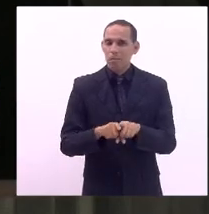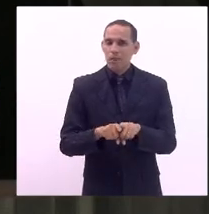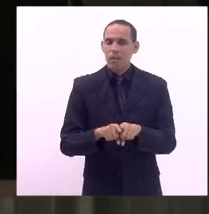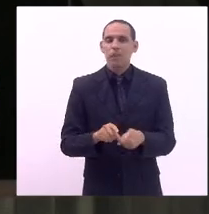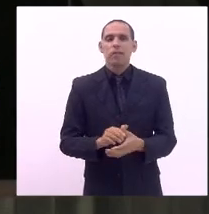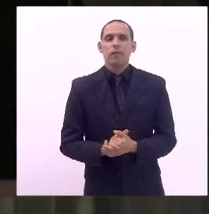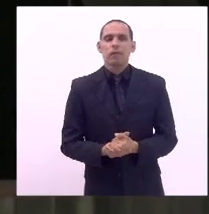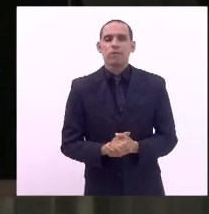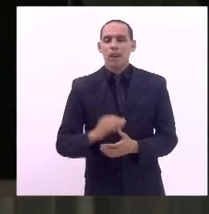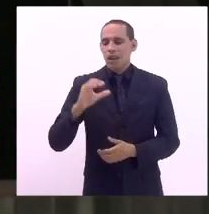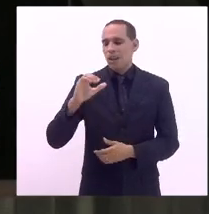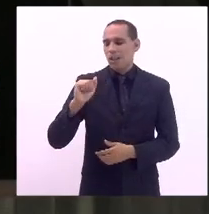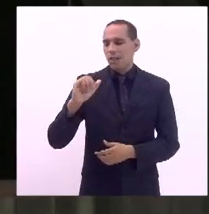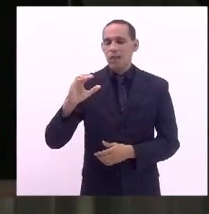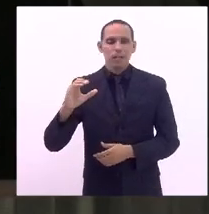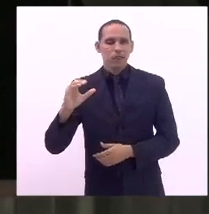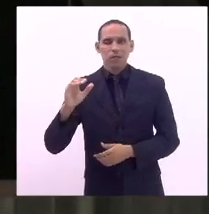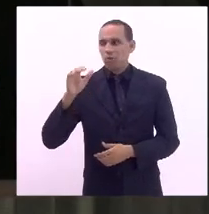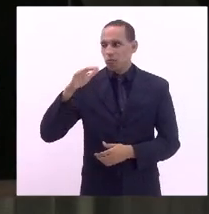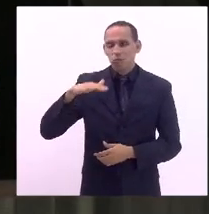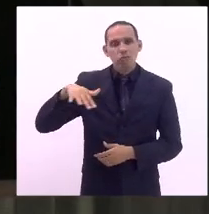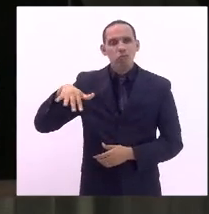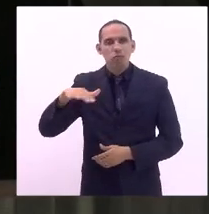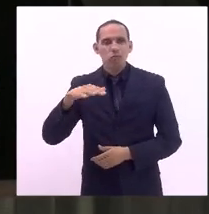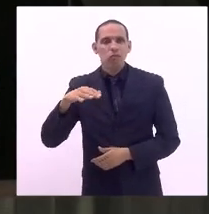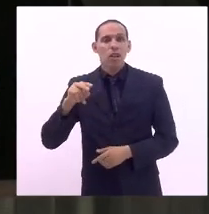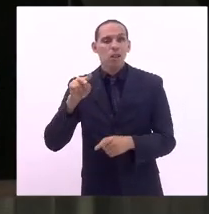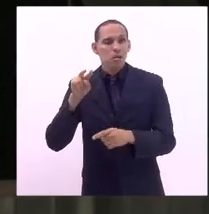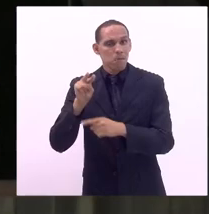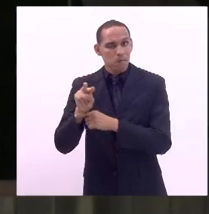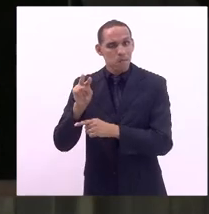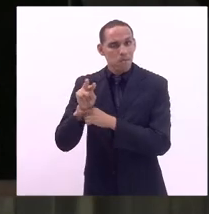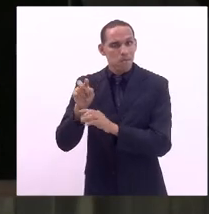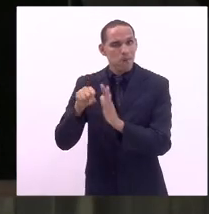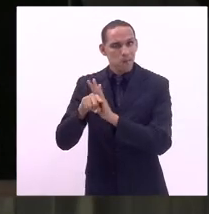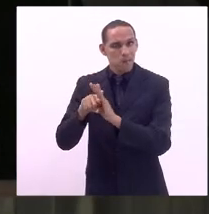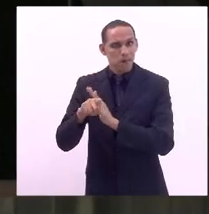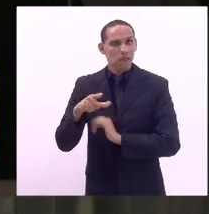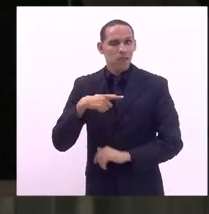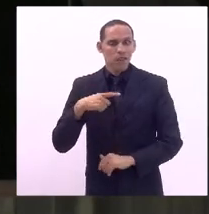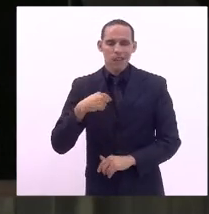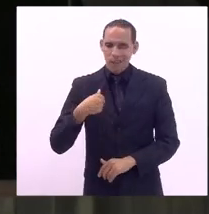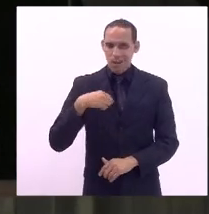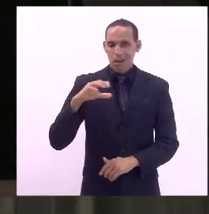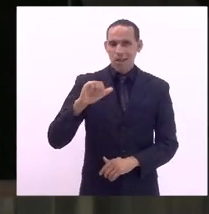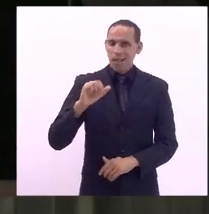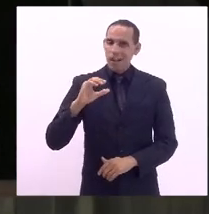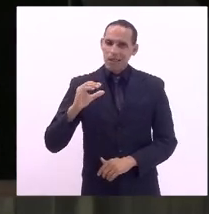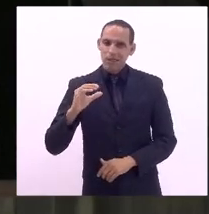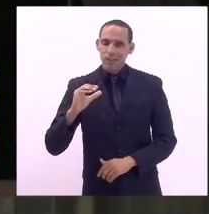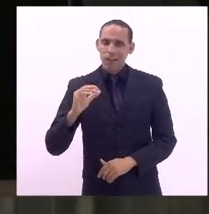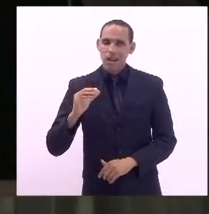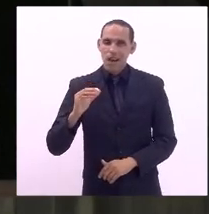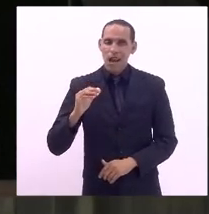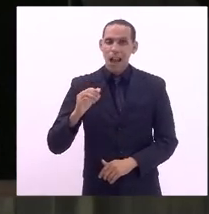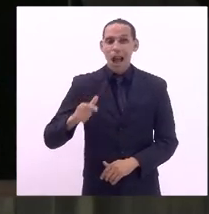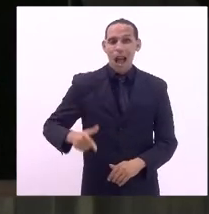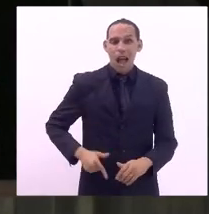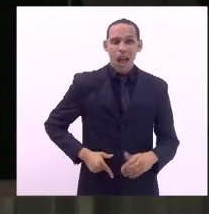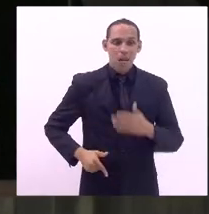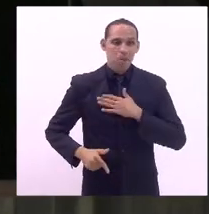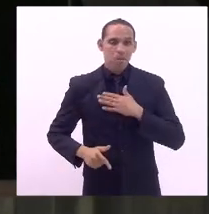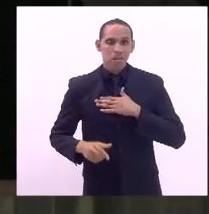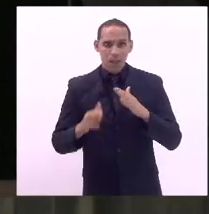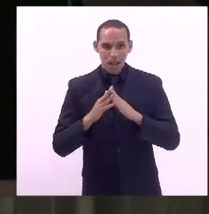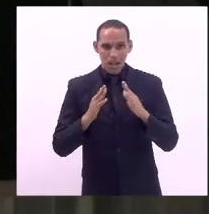nunca, os CACs, eles são fiscalizados. Por exemplo, eu sou CAC. Para o armamento estar condicionado na minha